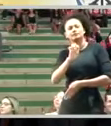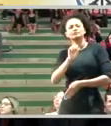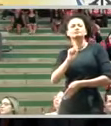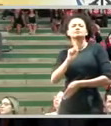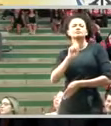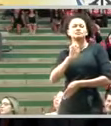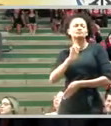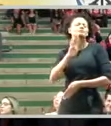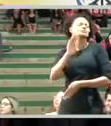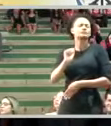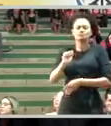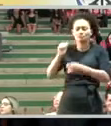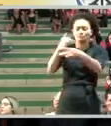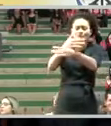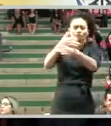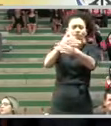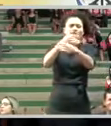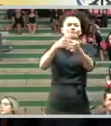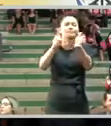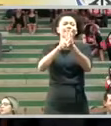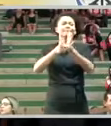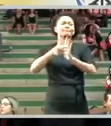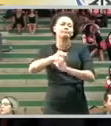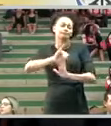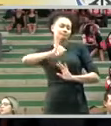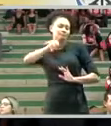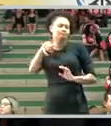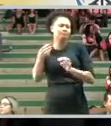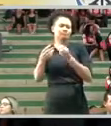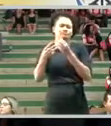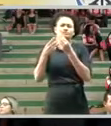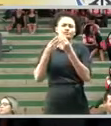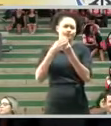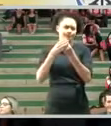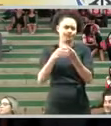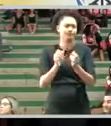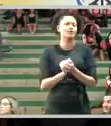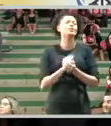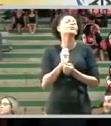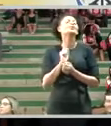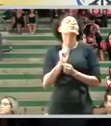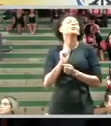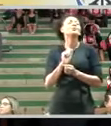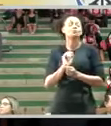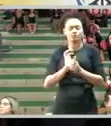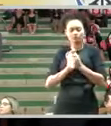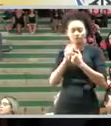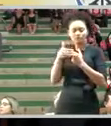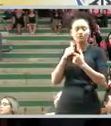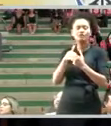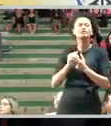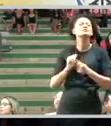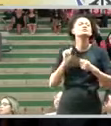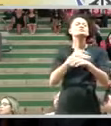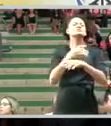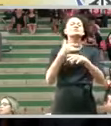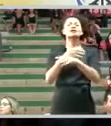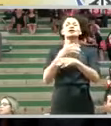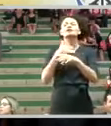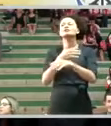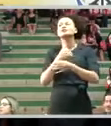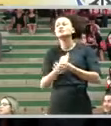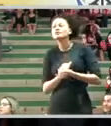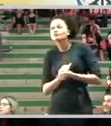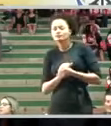Betsemane, cidade judia. Símbolo, etimologia, cidade do sol.